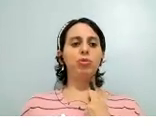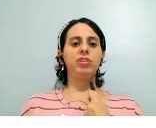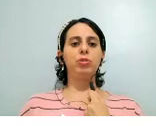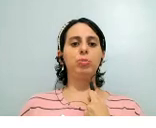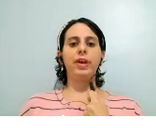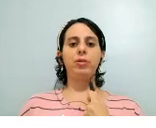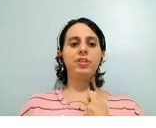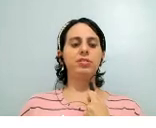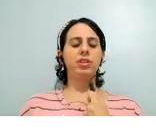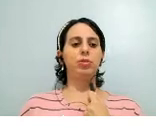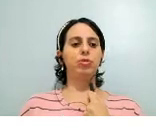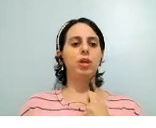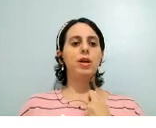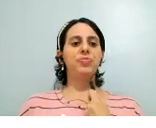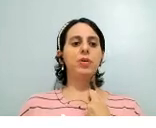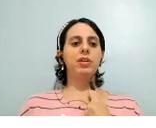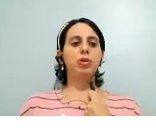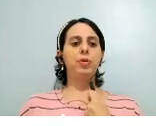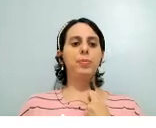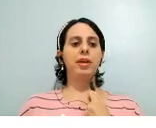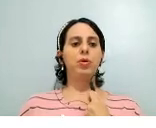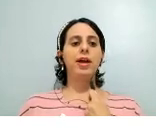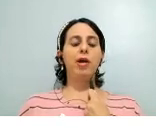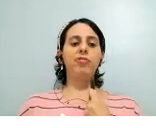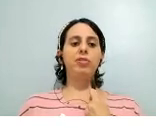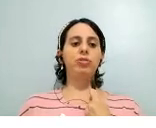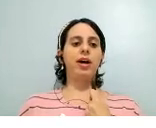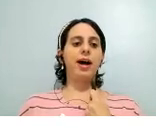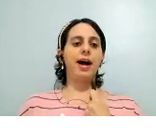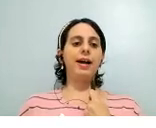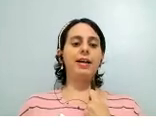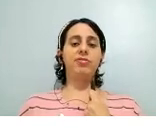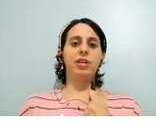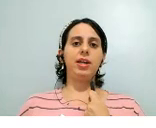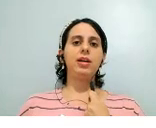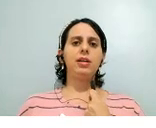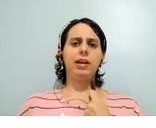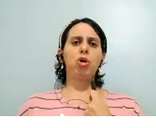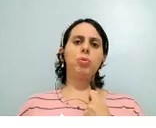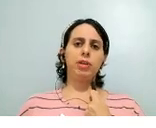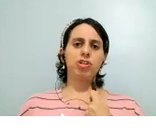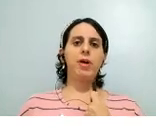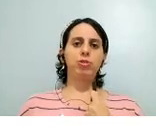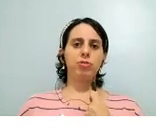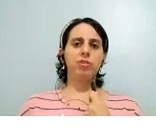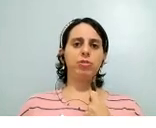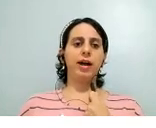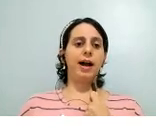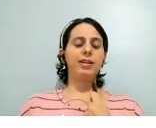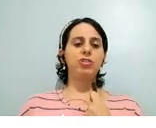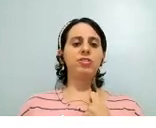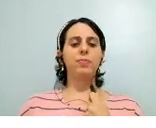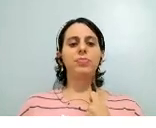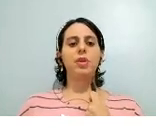de alguns vírus bem conhecidos. Então, aqui o primeiro é o vírus da HIV, comumente chamado de vírus